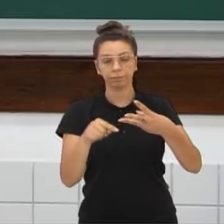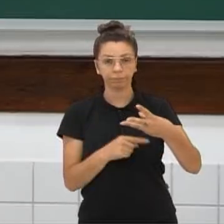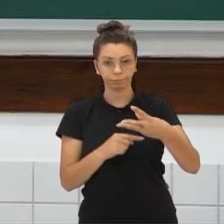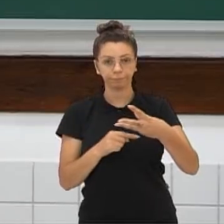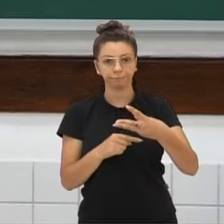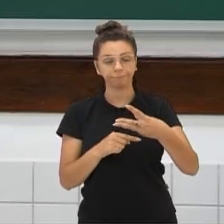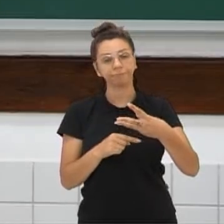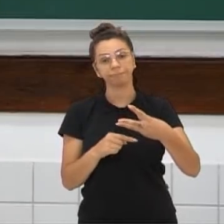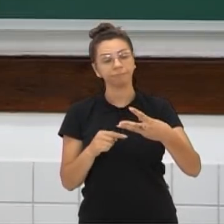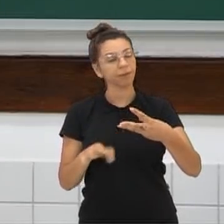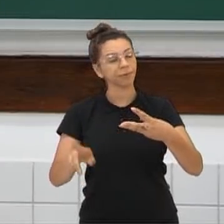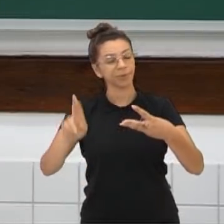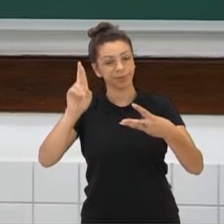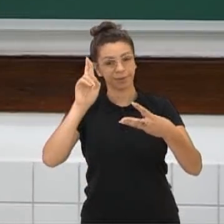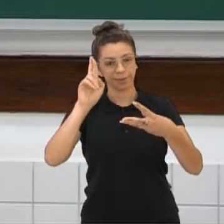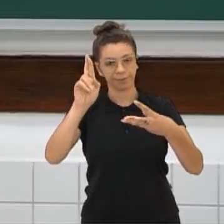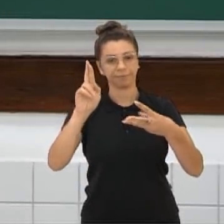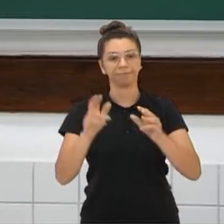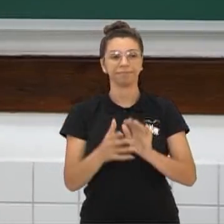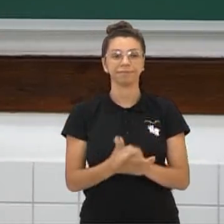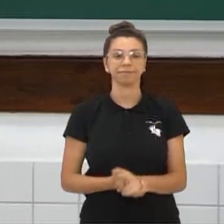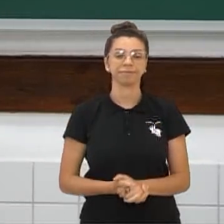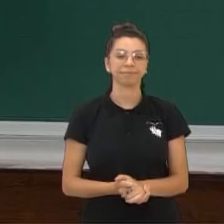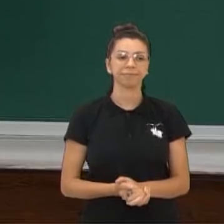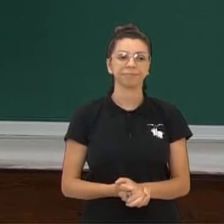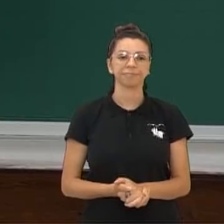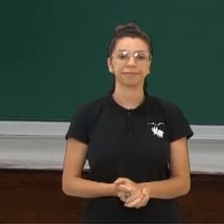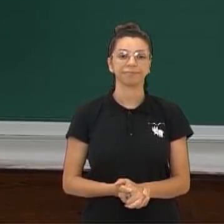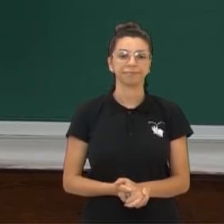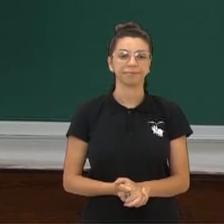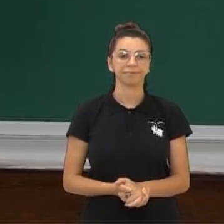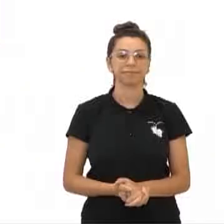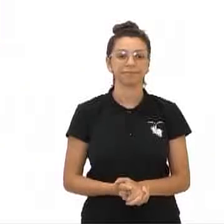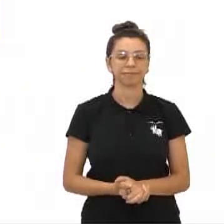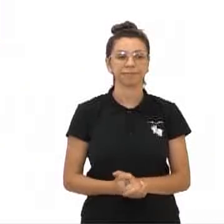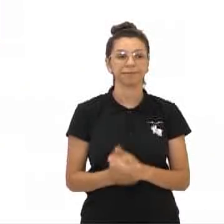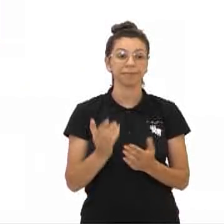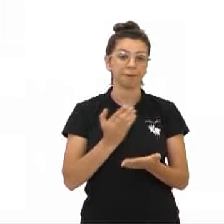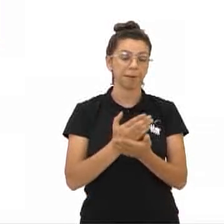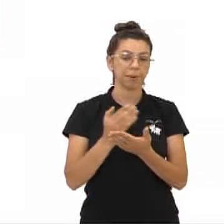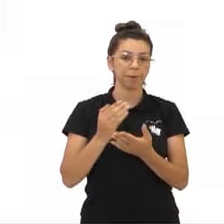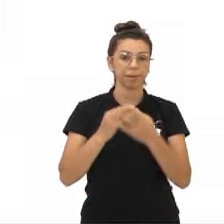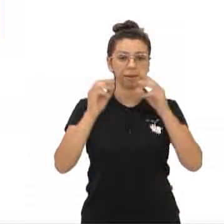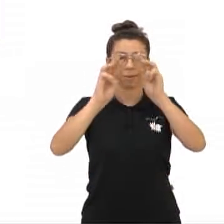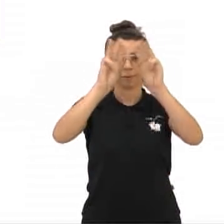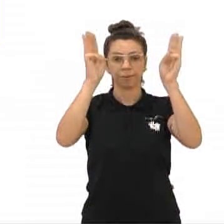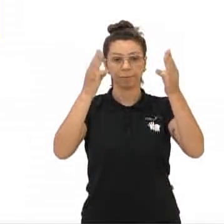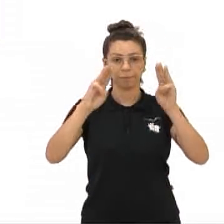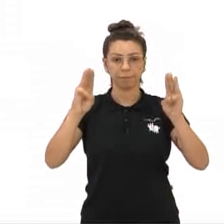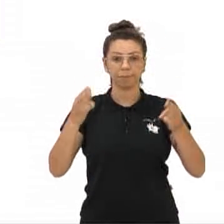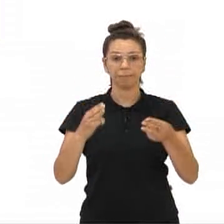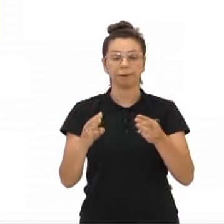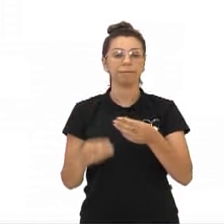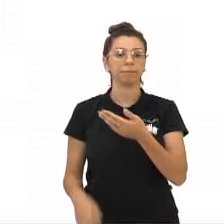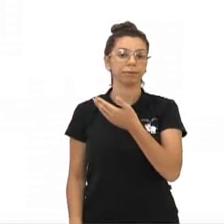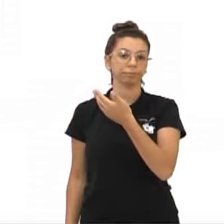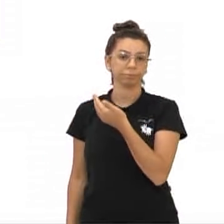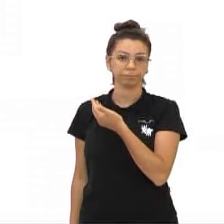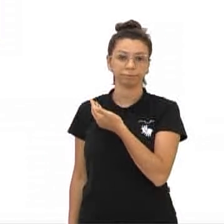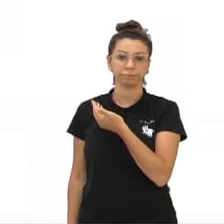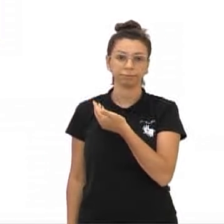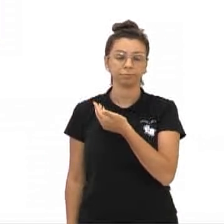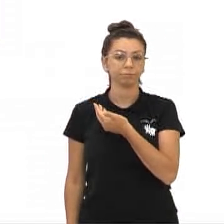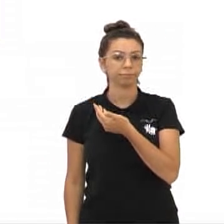Tenho certeza disso. Então vamos lá, vamos começar aqui com um mapa. Esse mapa mostra para nós ali,